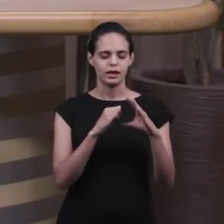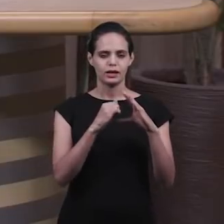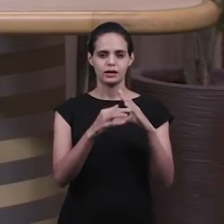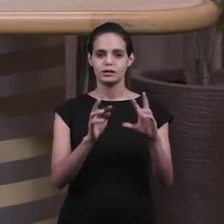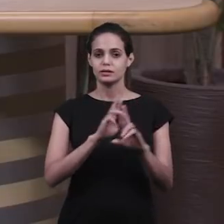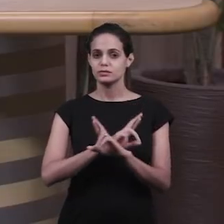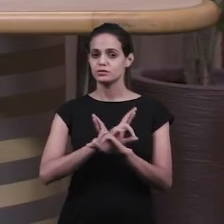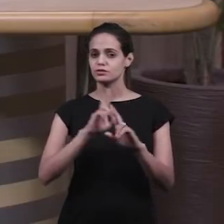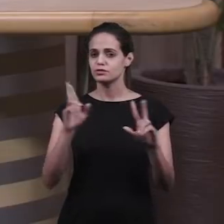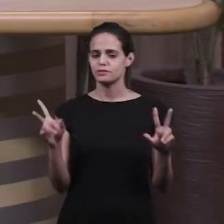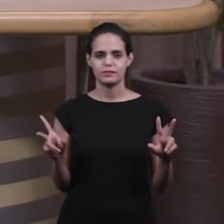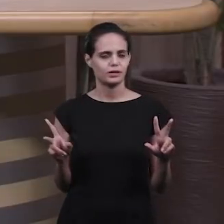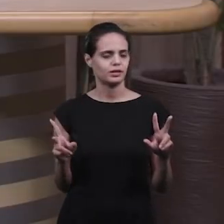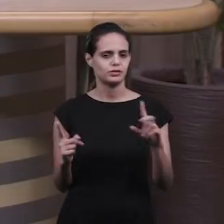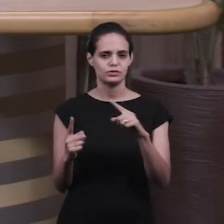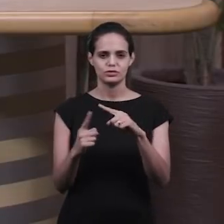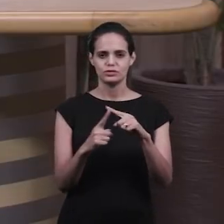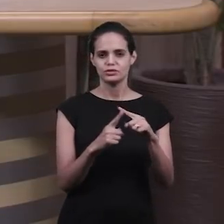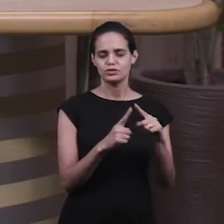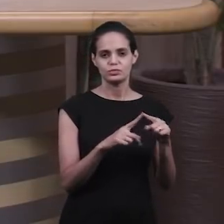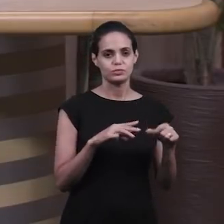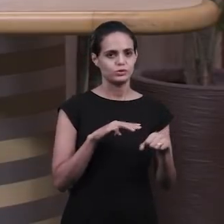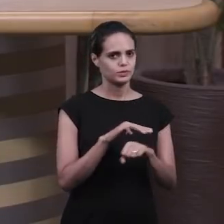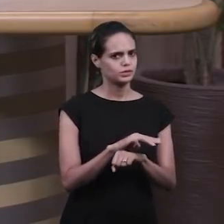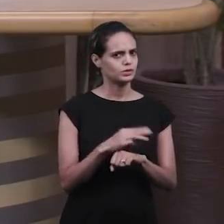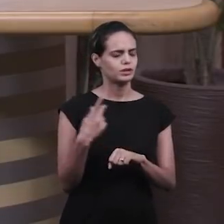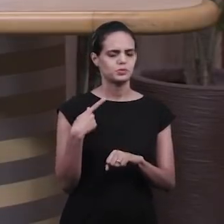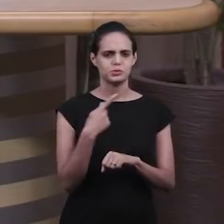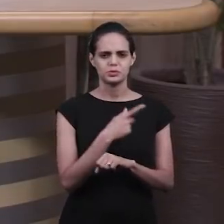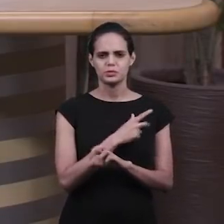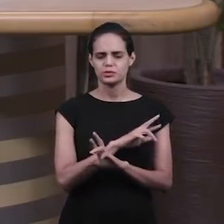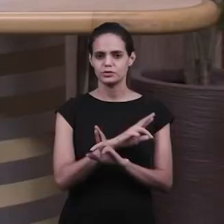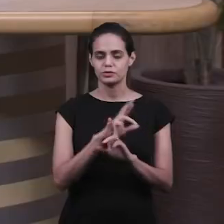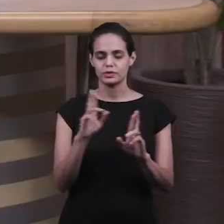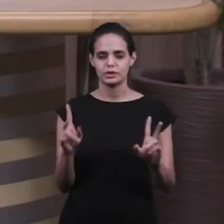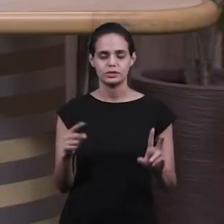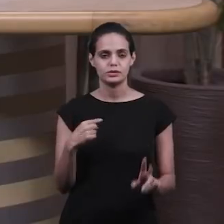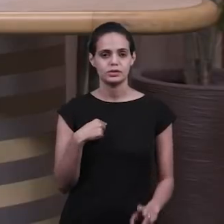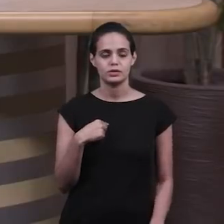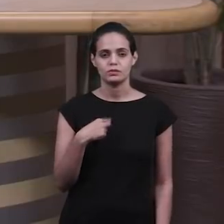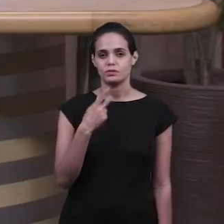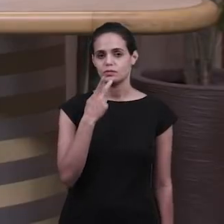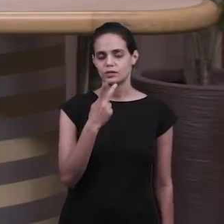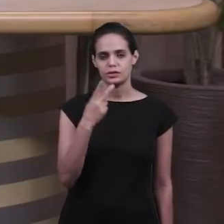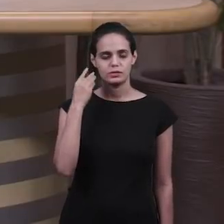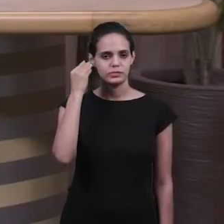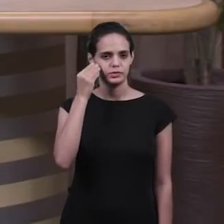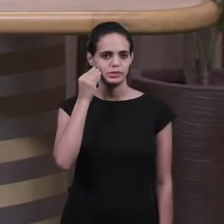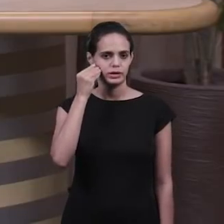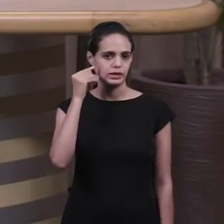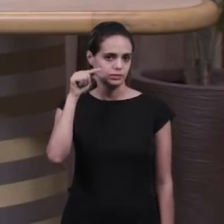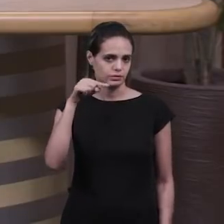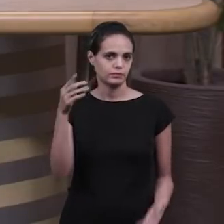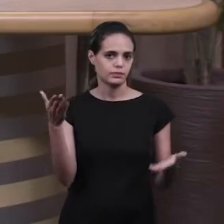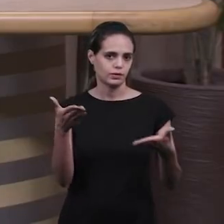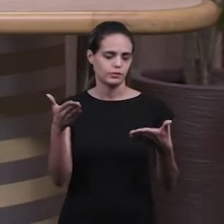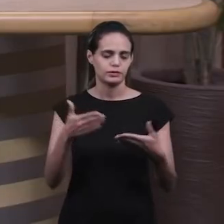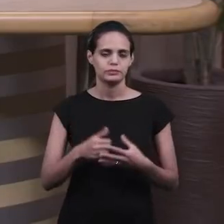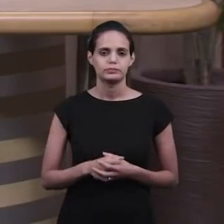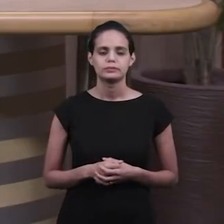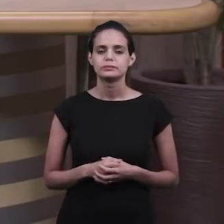ministérios, completamente diferentes. E a igreja fala disso. Mas eu vou contar uma experiência que